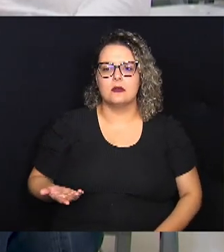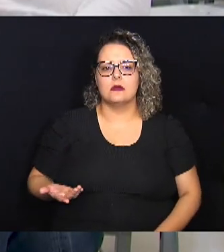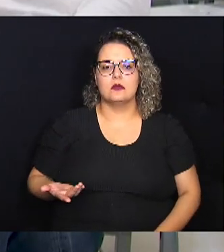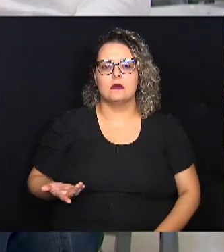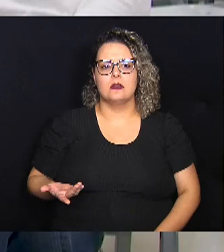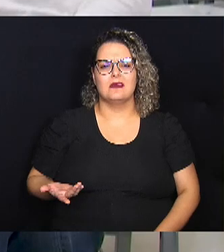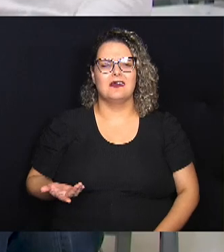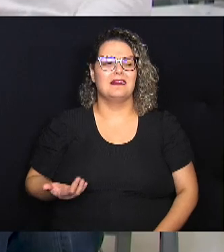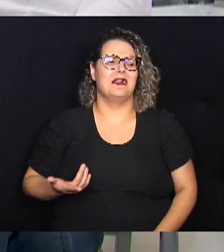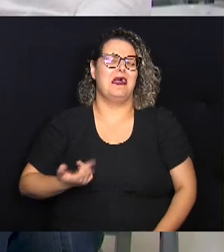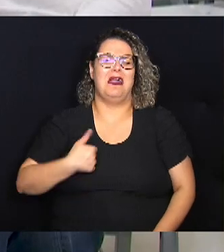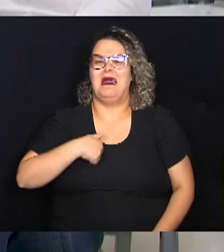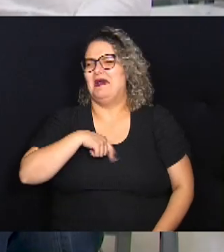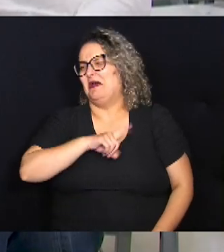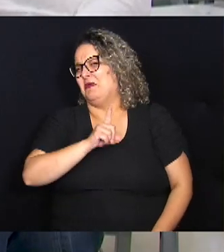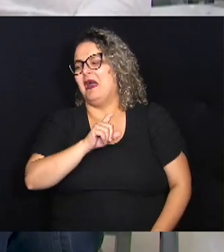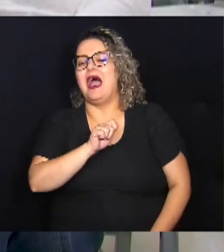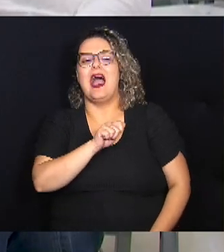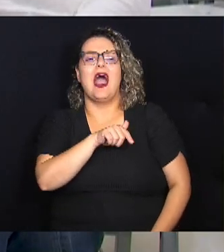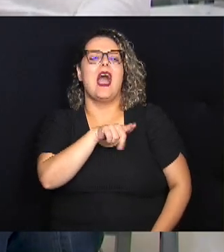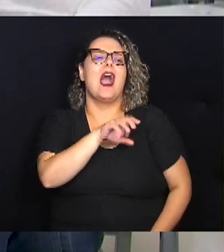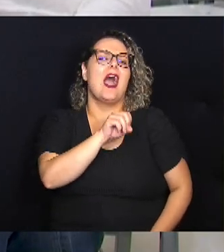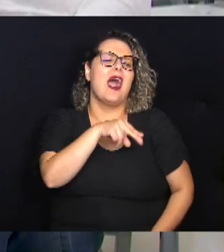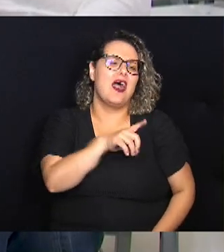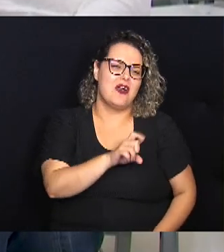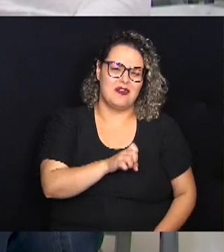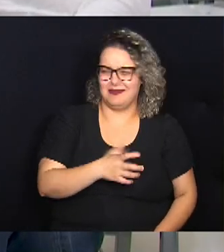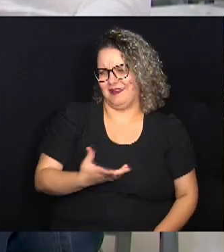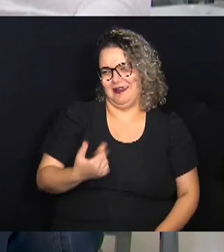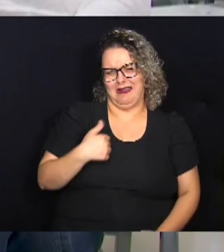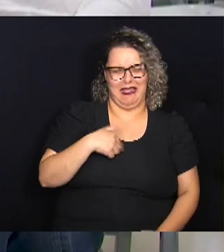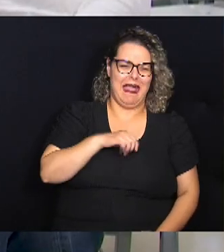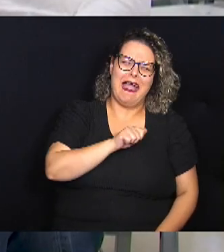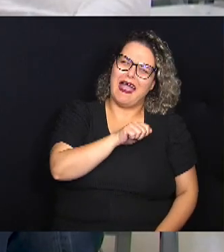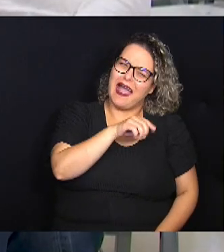não vou mesmo. E aí, vamos amanhã pra praia? Aonde?